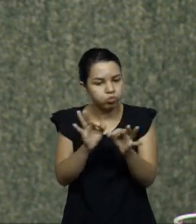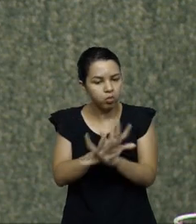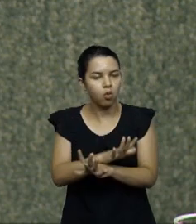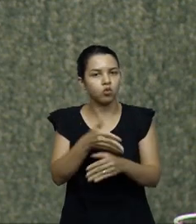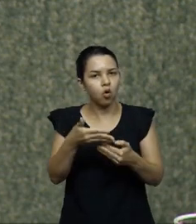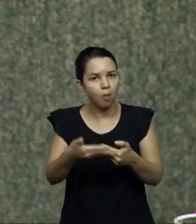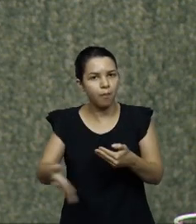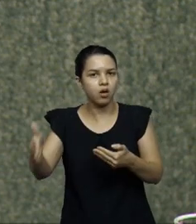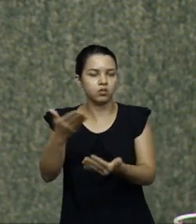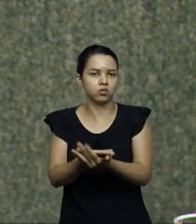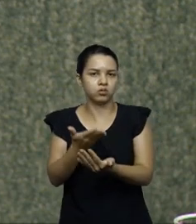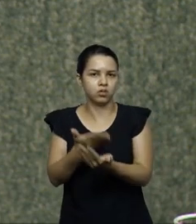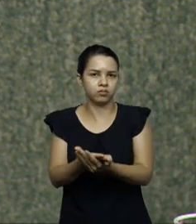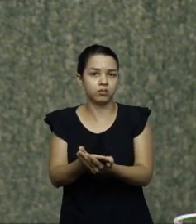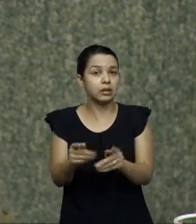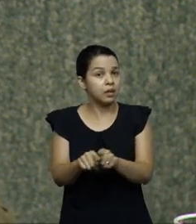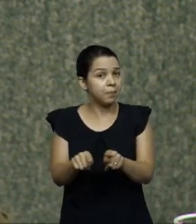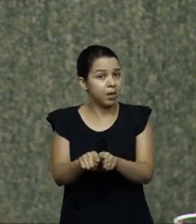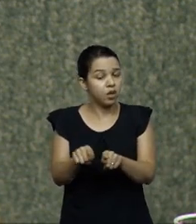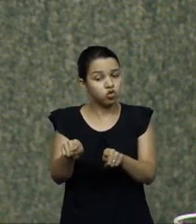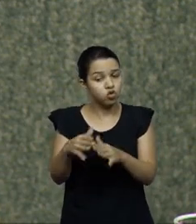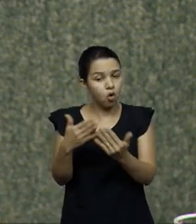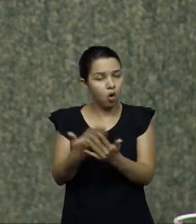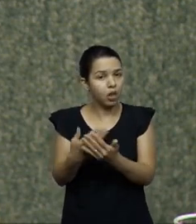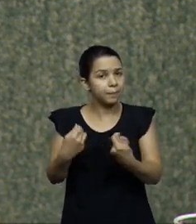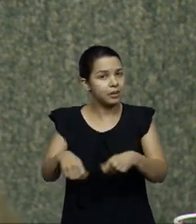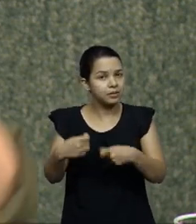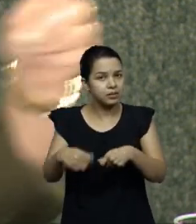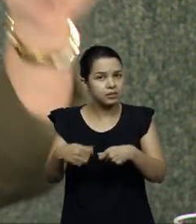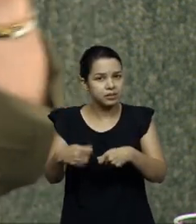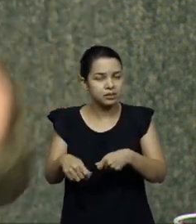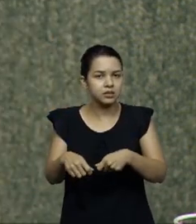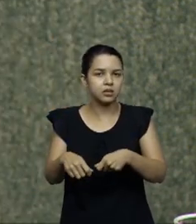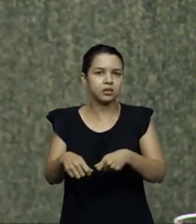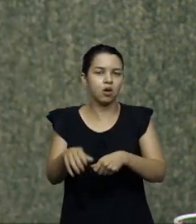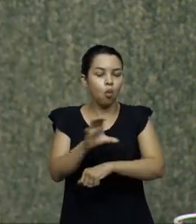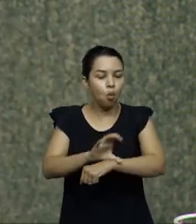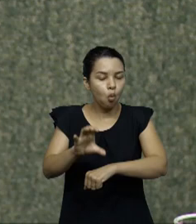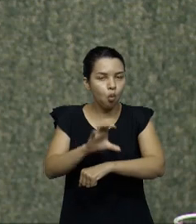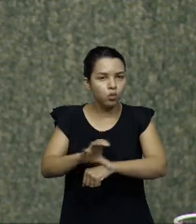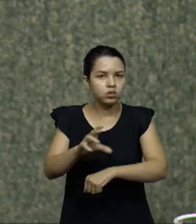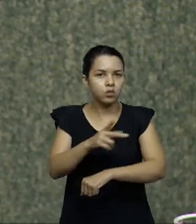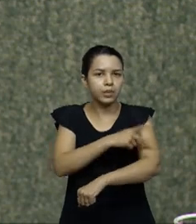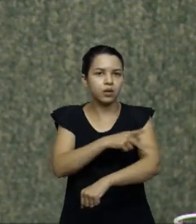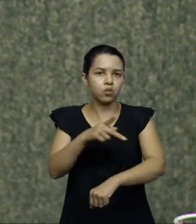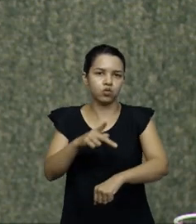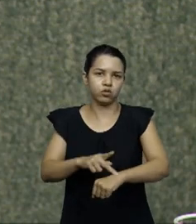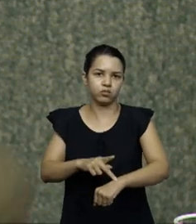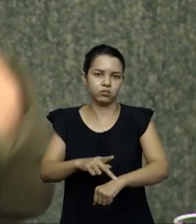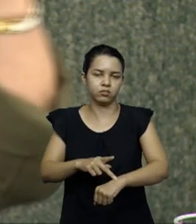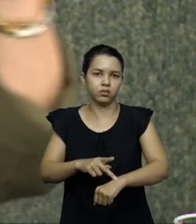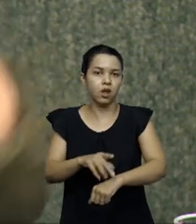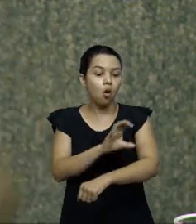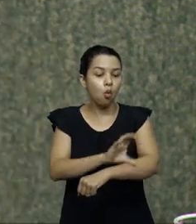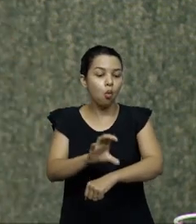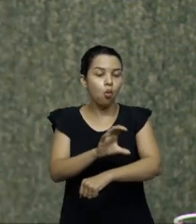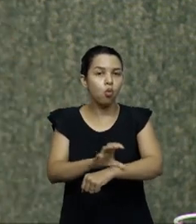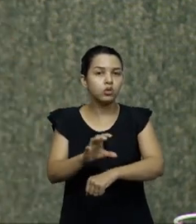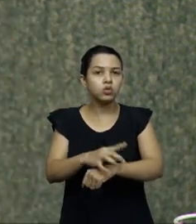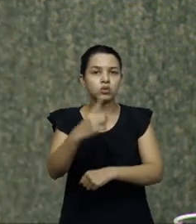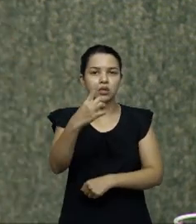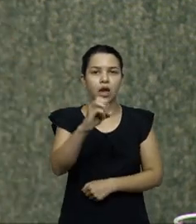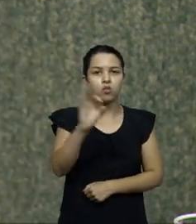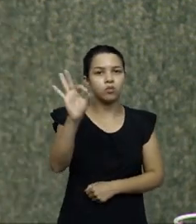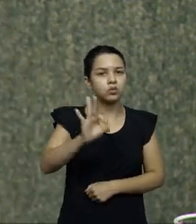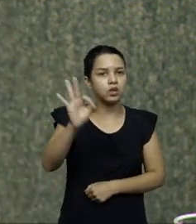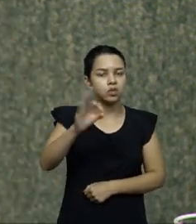tem que fazer formação pedagógica e tu faz formação pedagógica com 10 por cento do quadro e noventa porcento